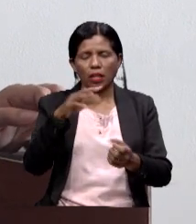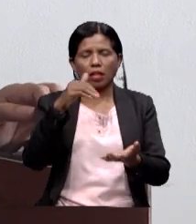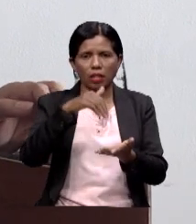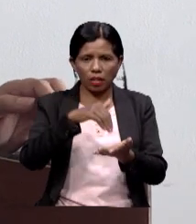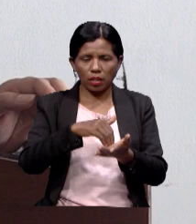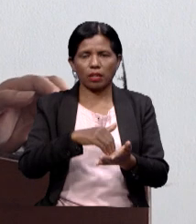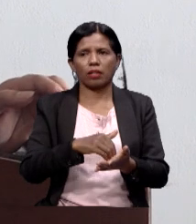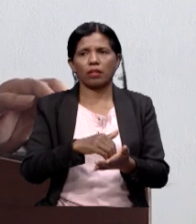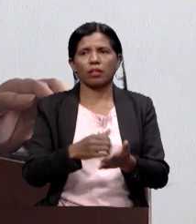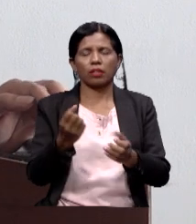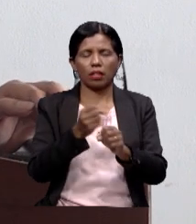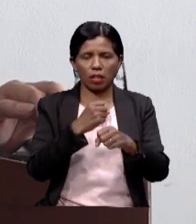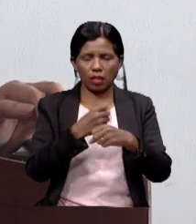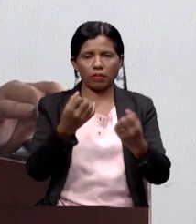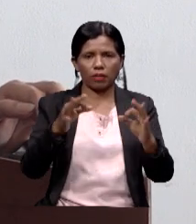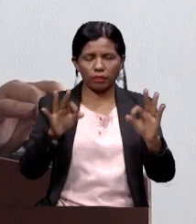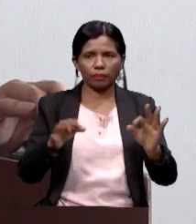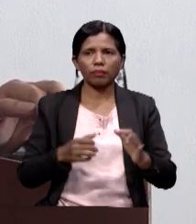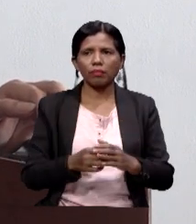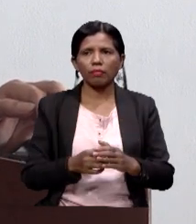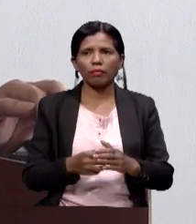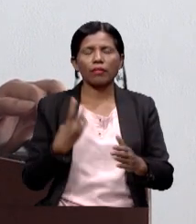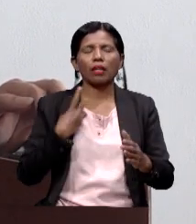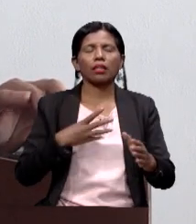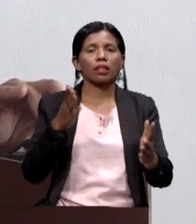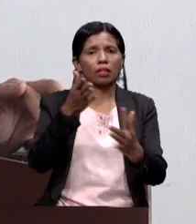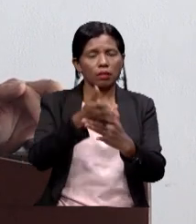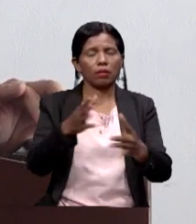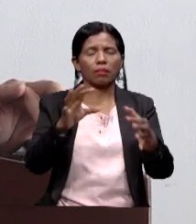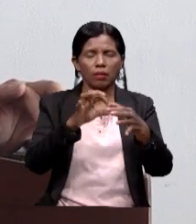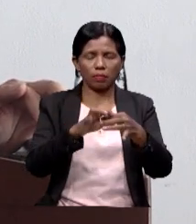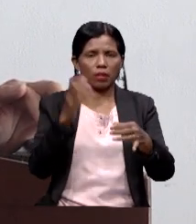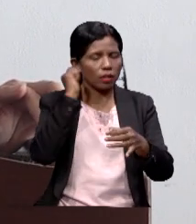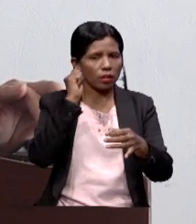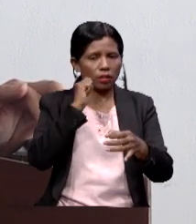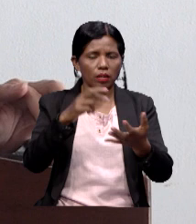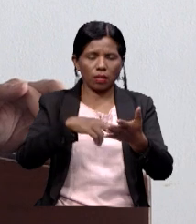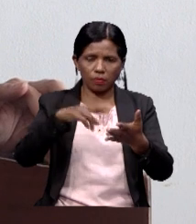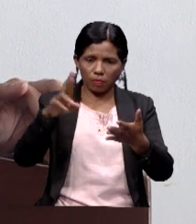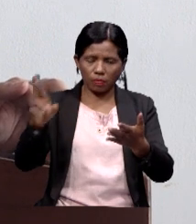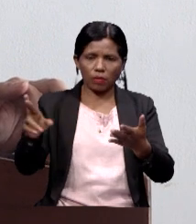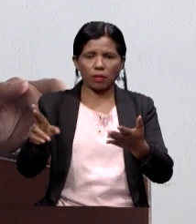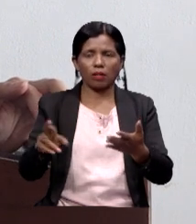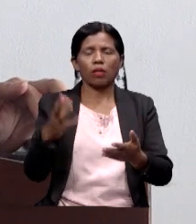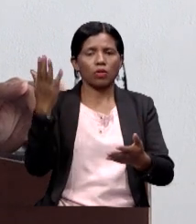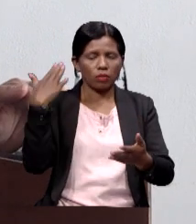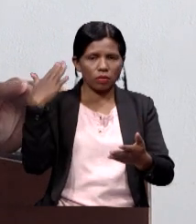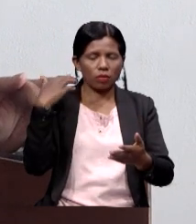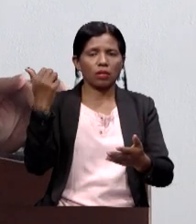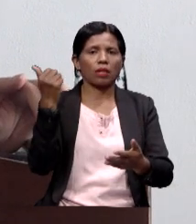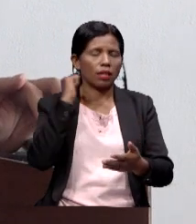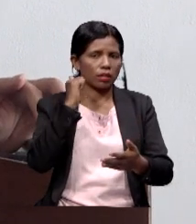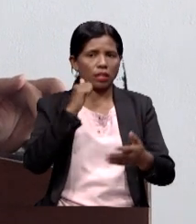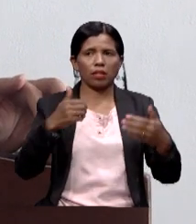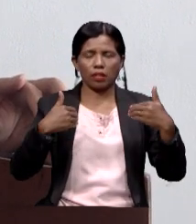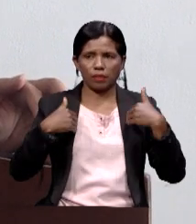para que ser halotiona. Agora, antes sai membro ASEAN, ita tem que aprovar acordo serne. Acordo serne bem o único ASEAN que hationa